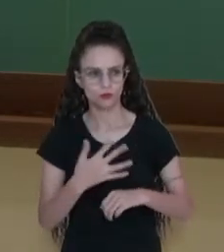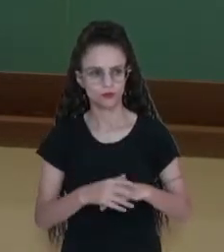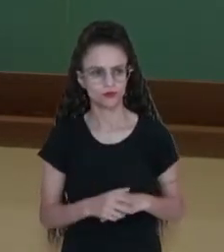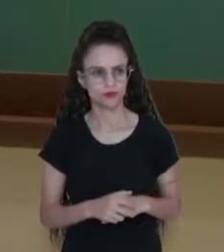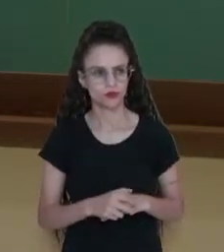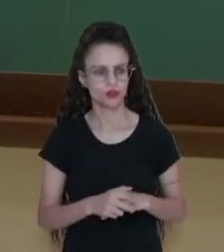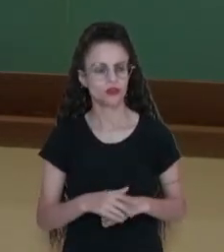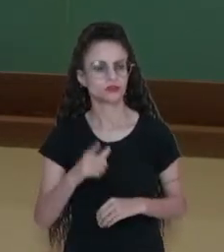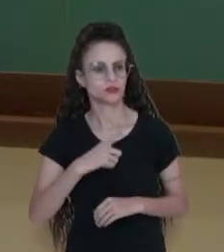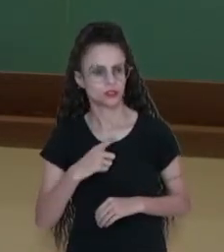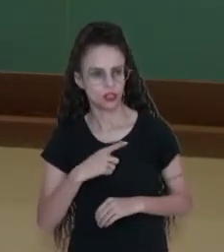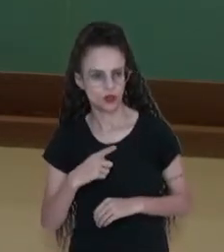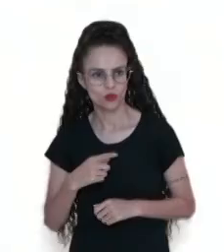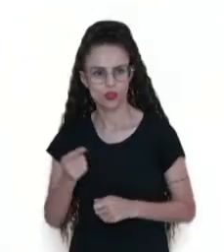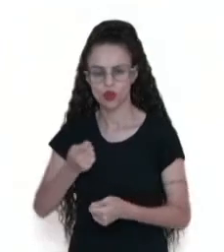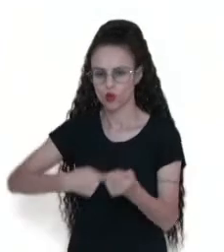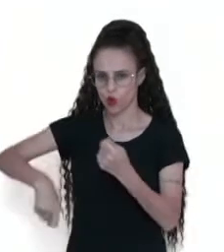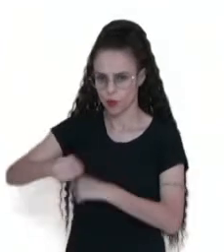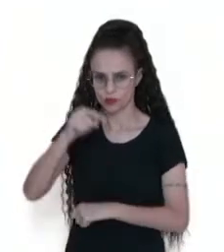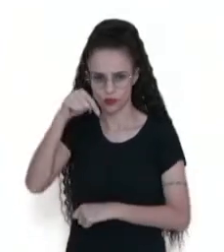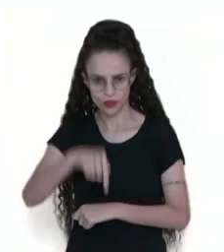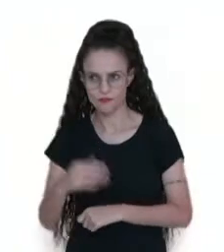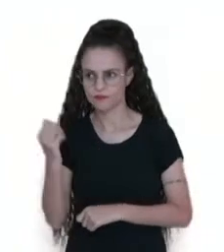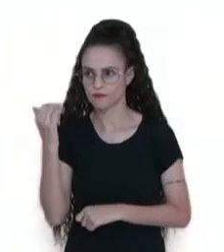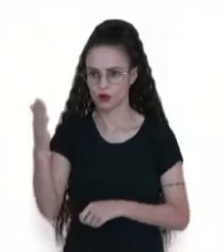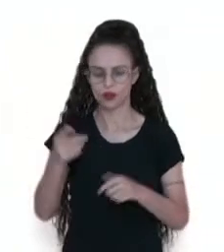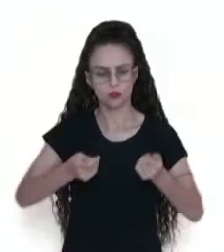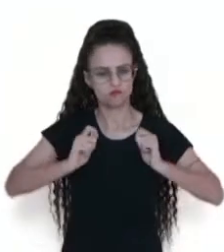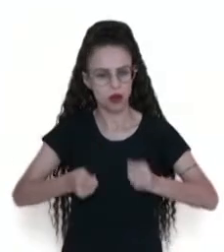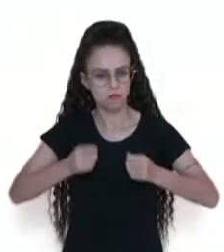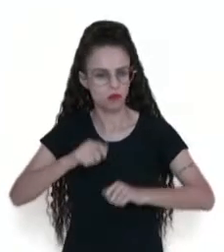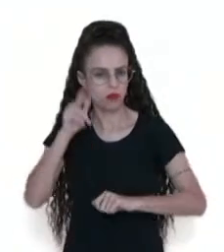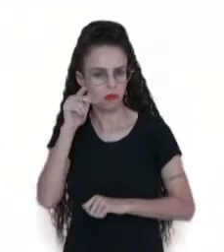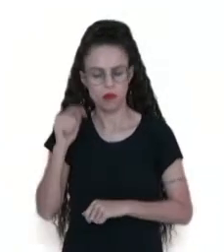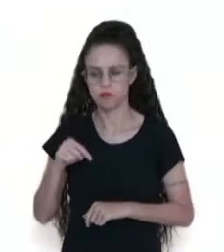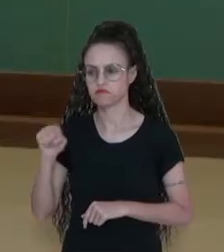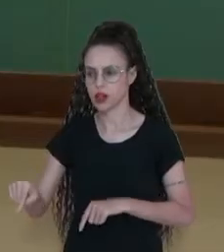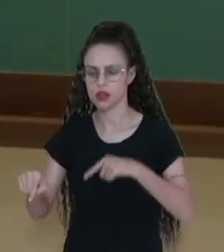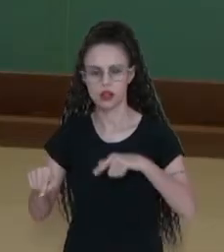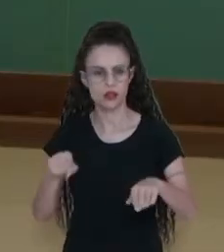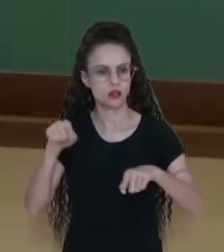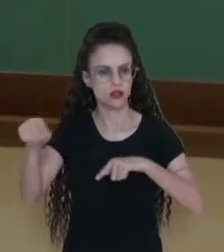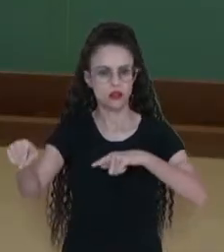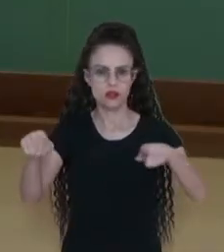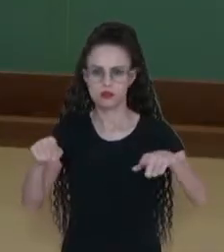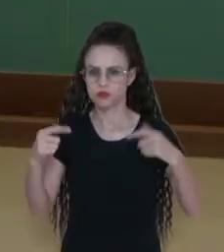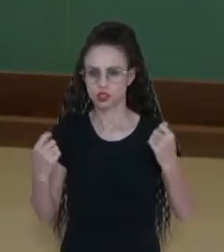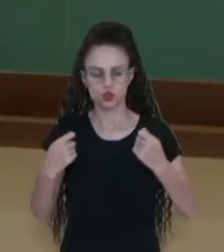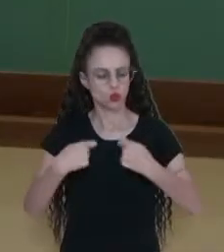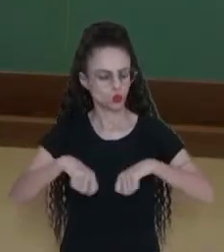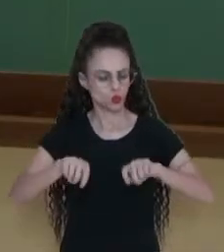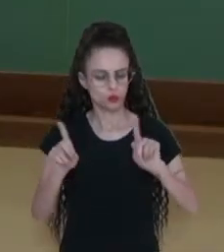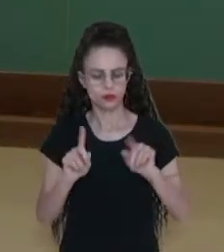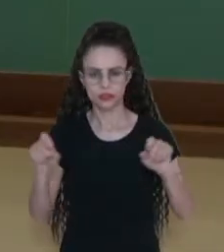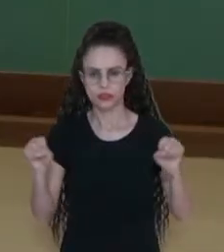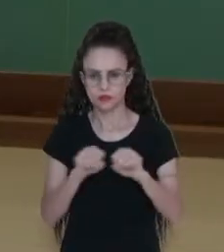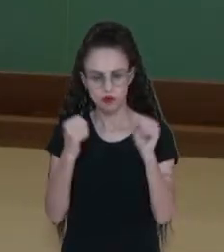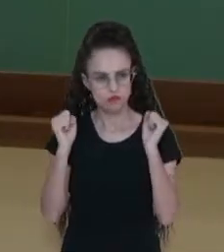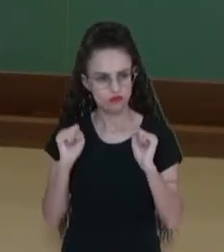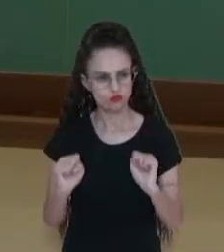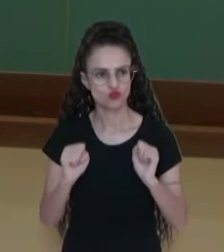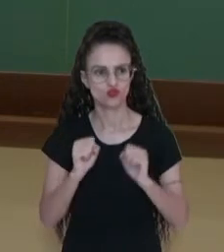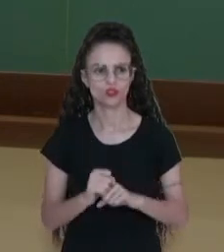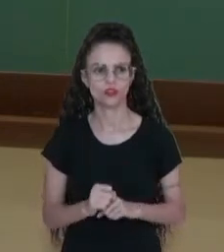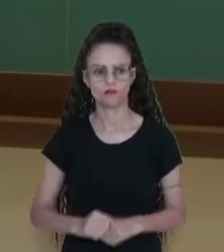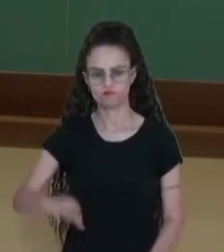nós temos o quê? Comércio interno e externo, ou seja, as carroças podiam ir de local até local sem perigo de quebrar e podiam fazer o comércio. Nós